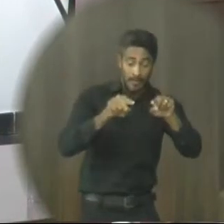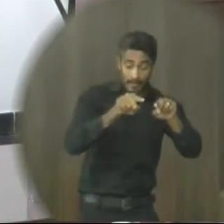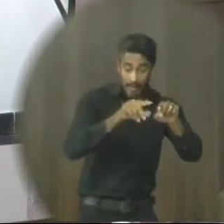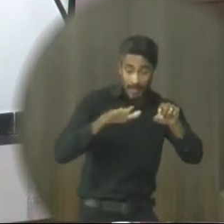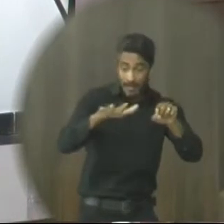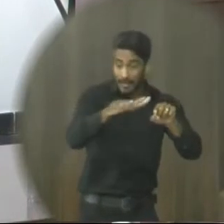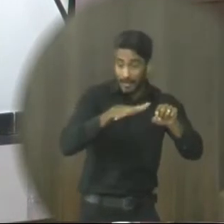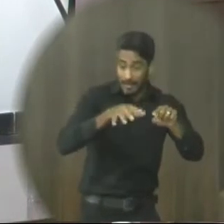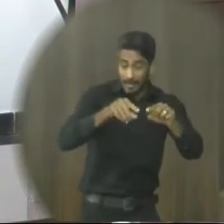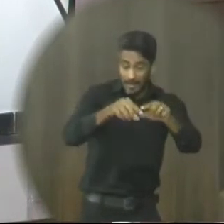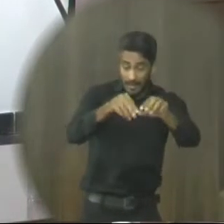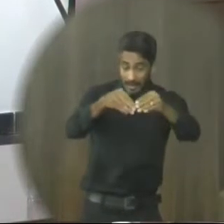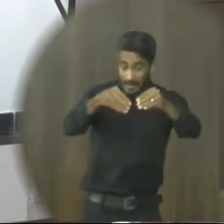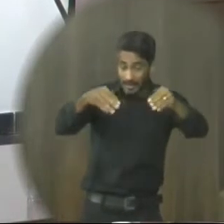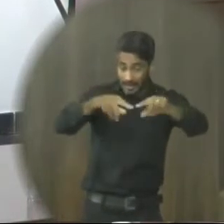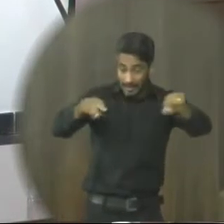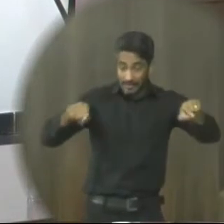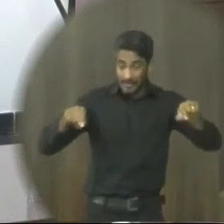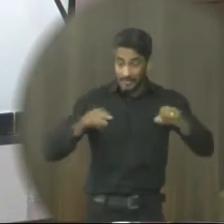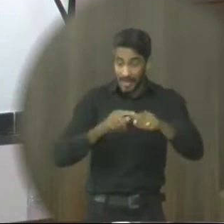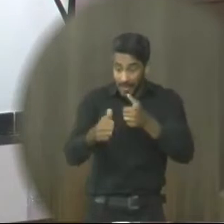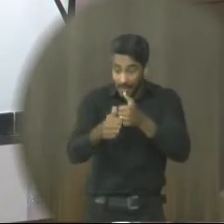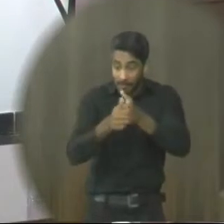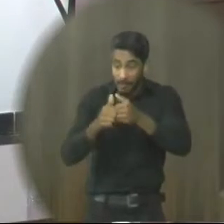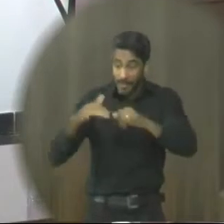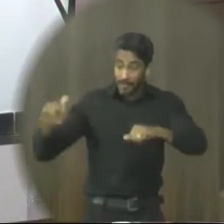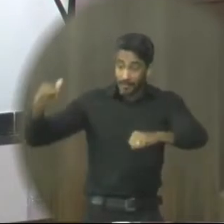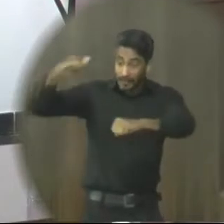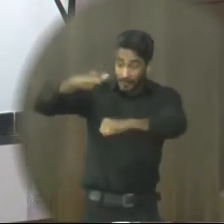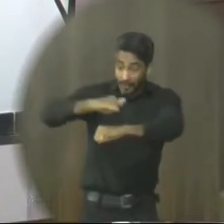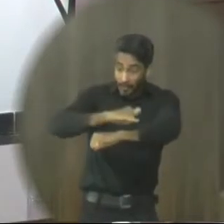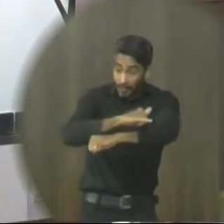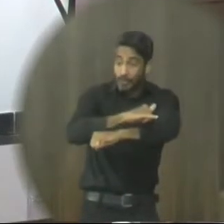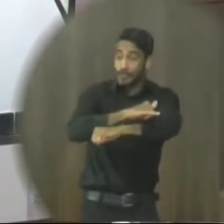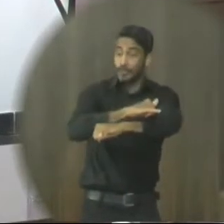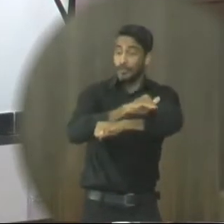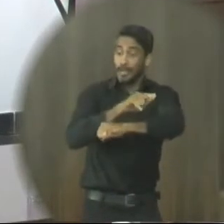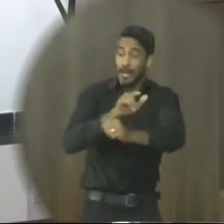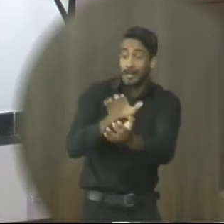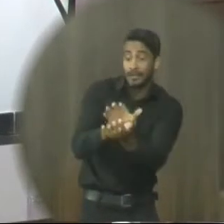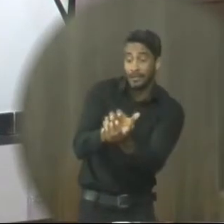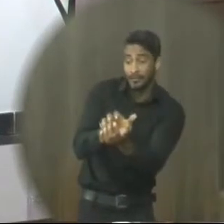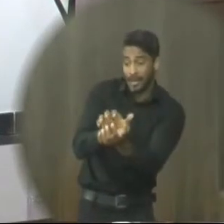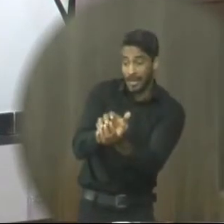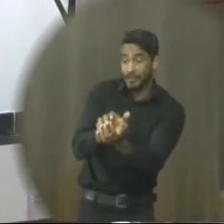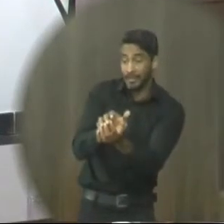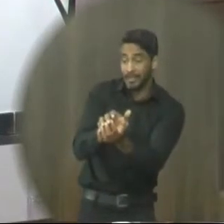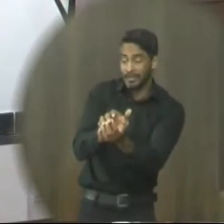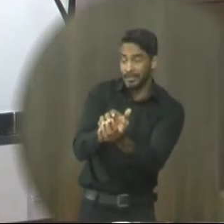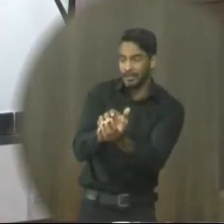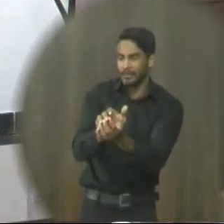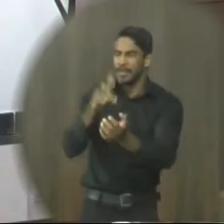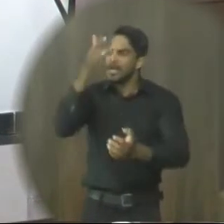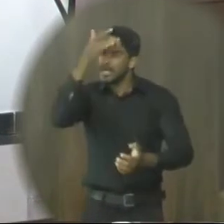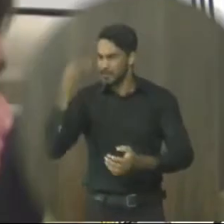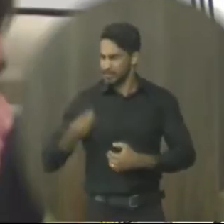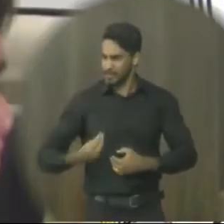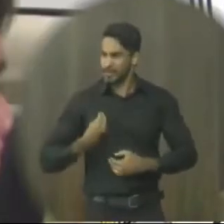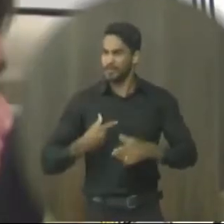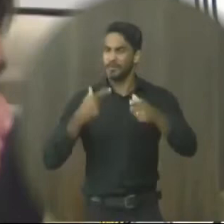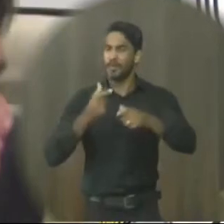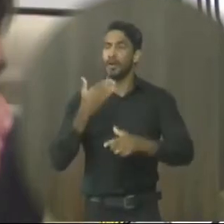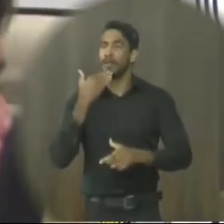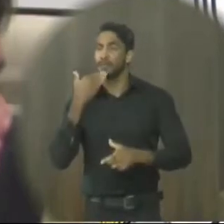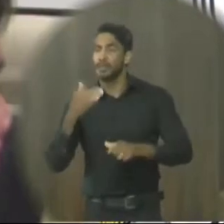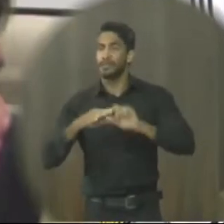redor do aeroporto, ali no bairro Jacarezinho. Os moradores daquele local ali me procuraram